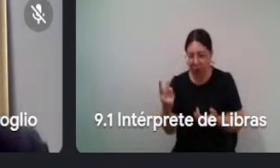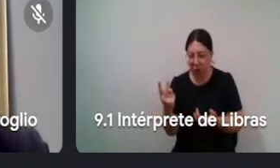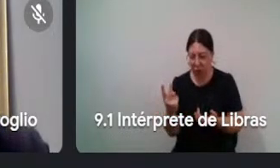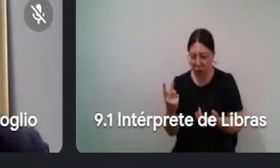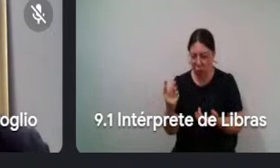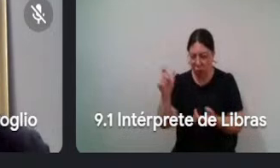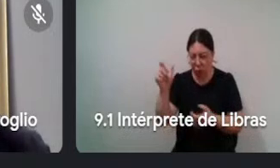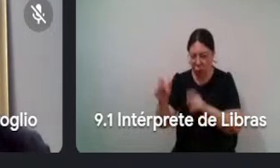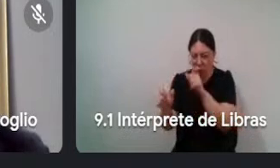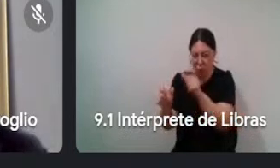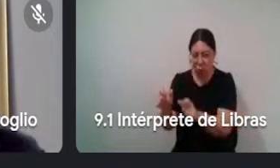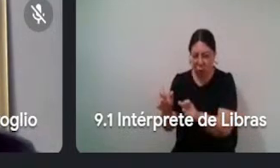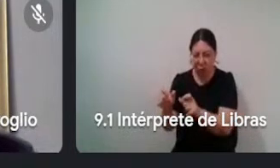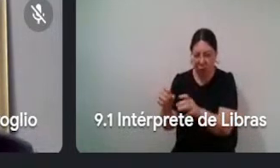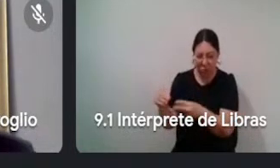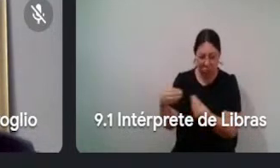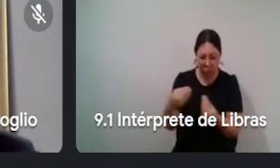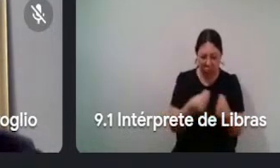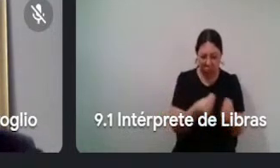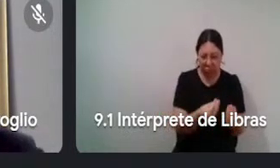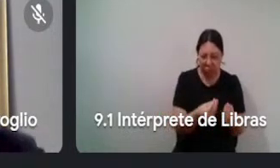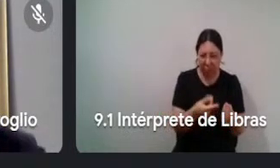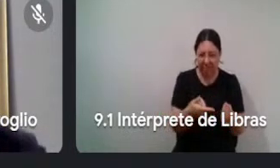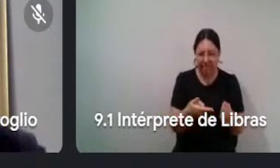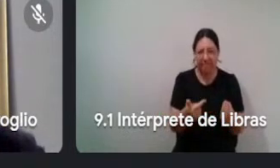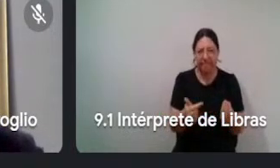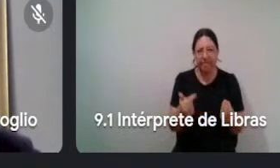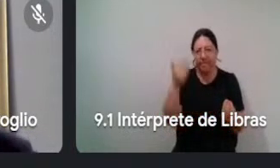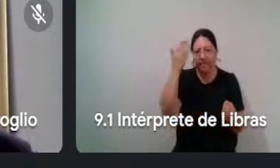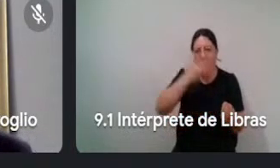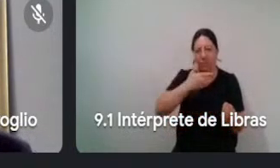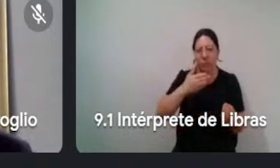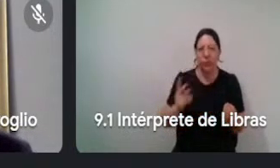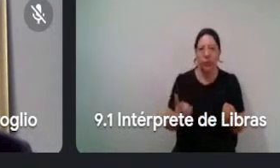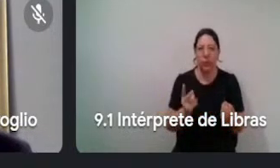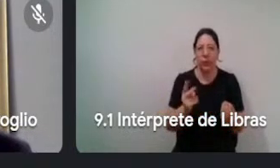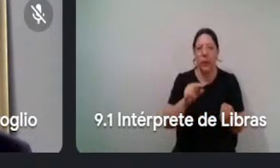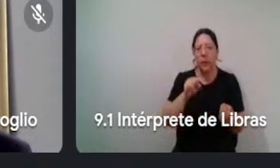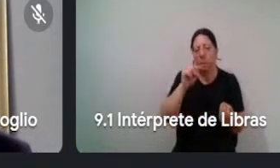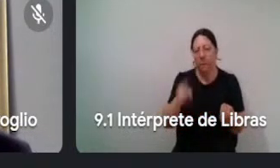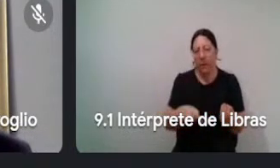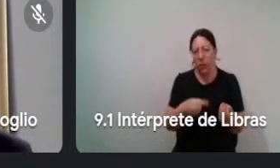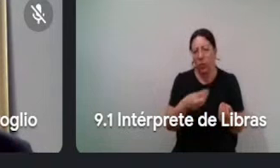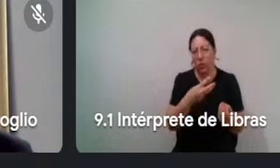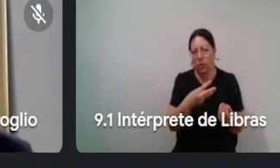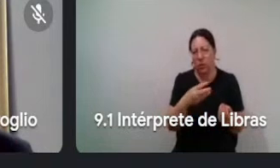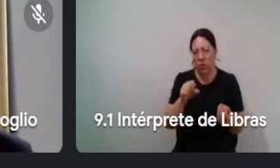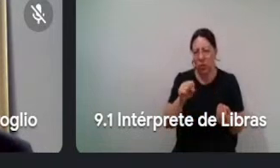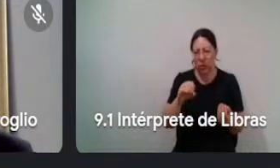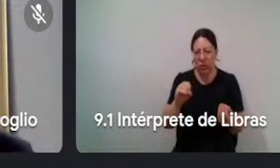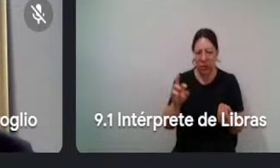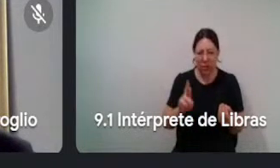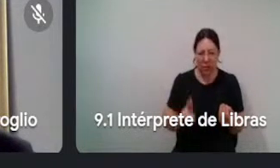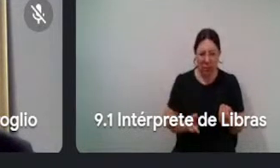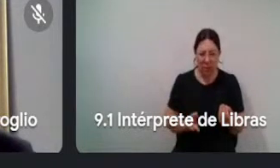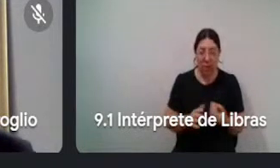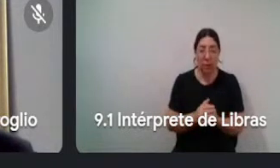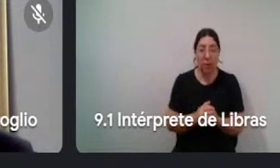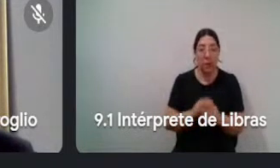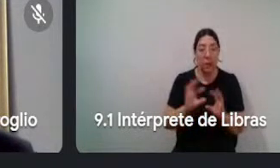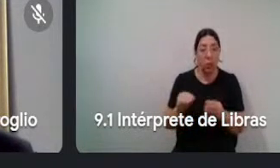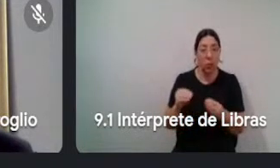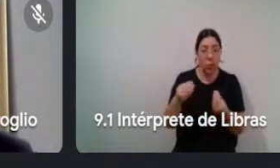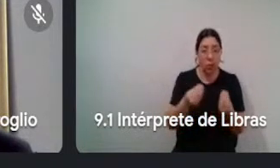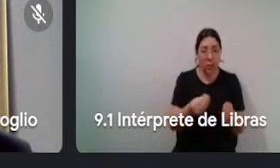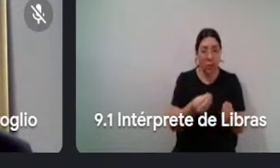valor de R$ 1.380. Então, a falha é recebimento de doações estimáveis de forma irregular. Eu